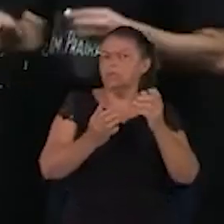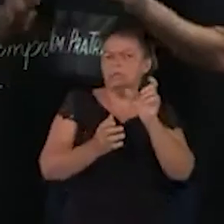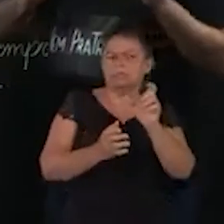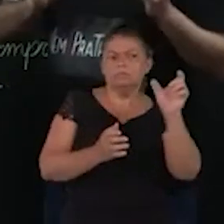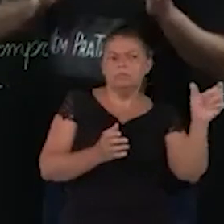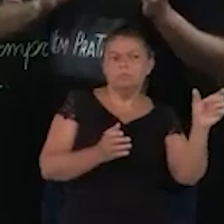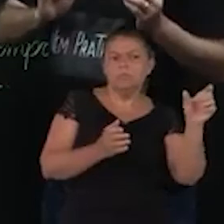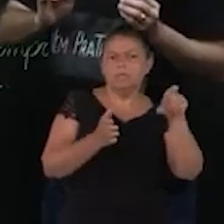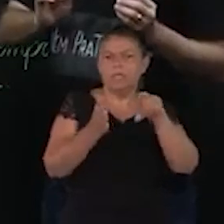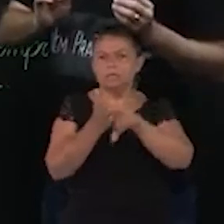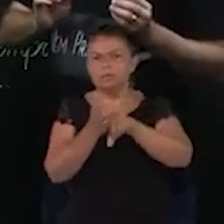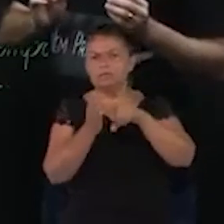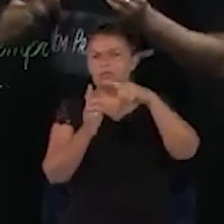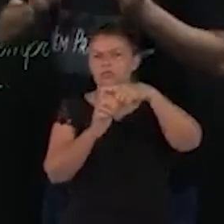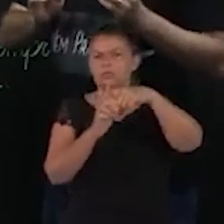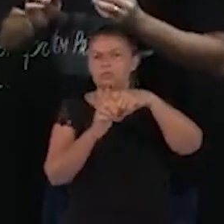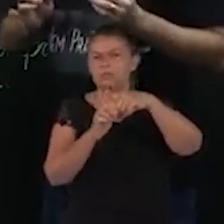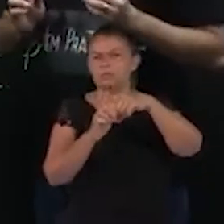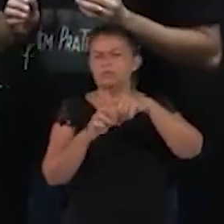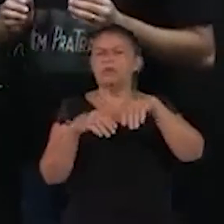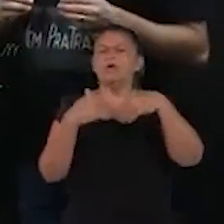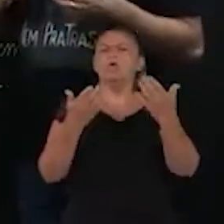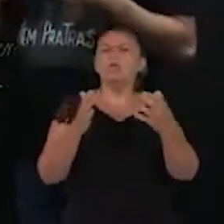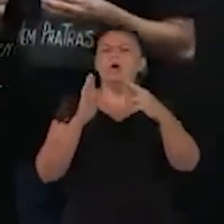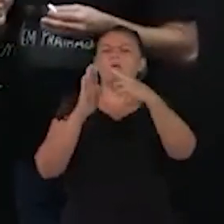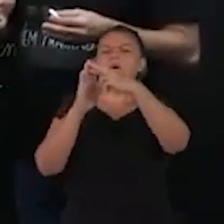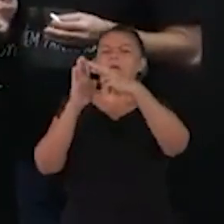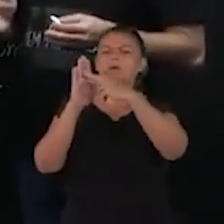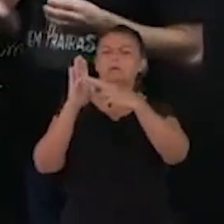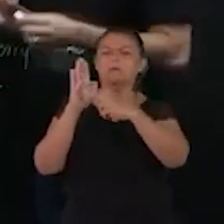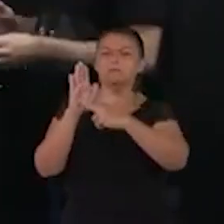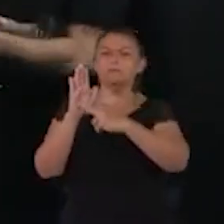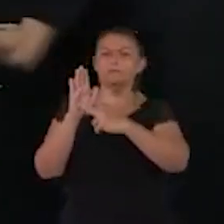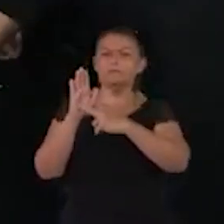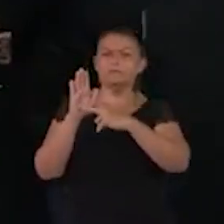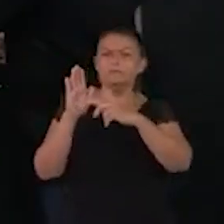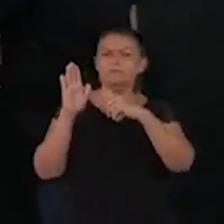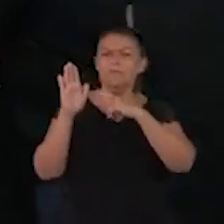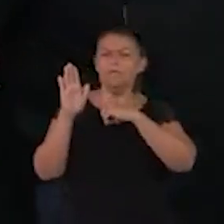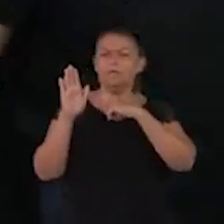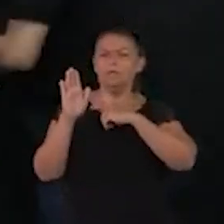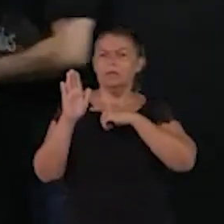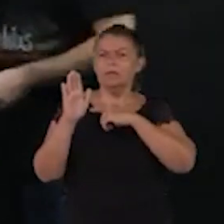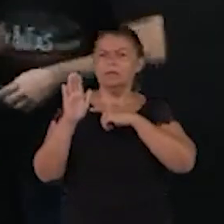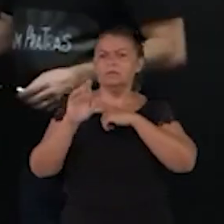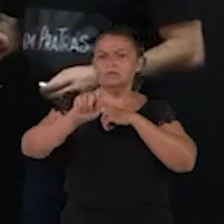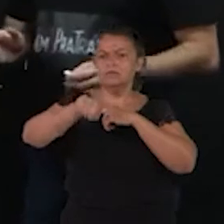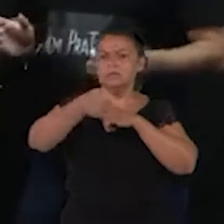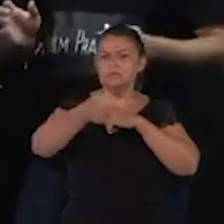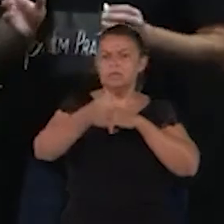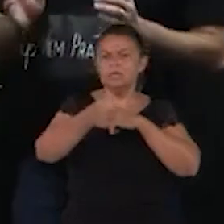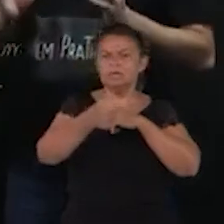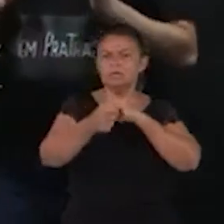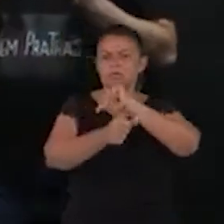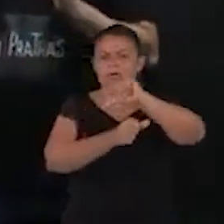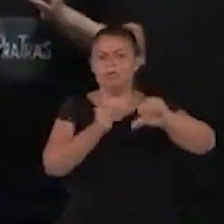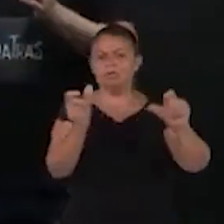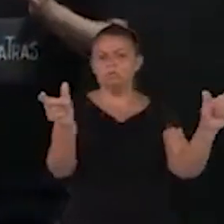e um valor positivo. Qual é a regrinha para esse detalhe? Já que os sinais são